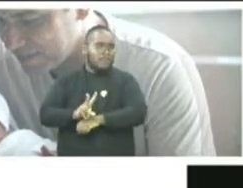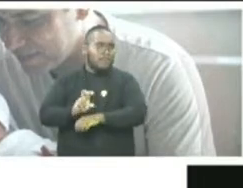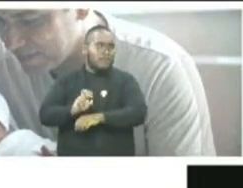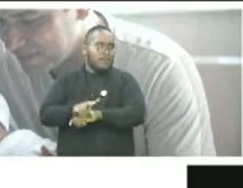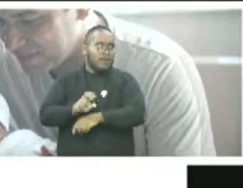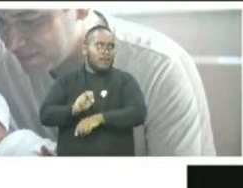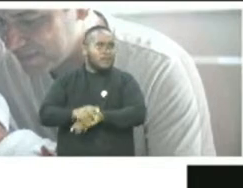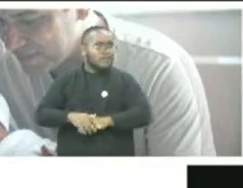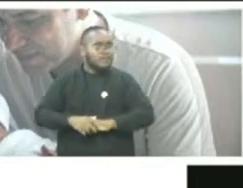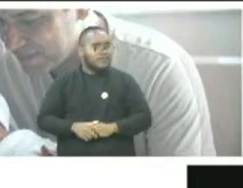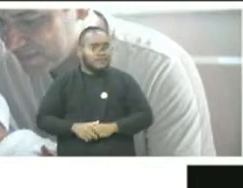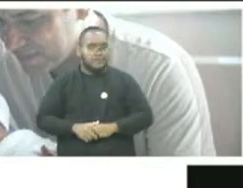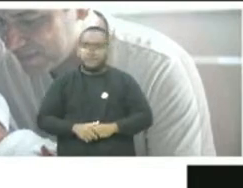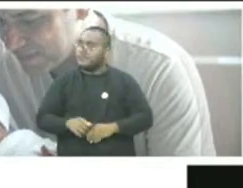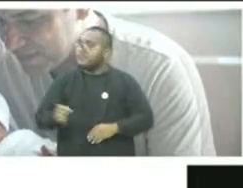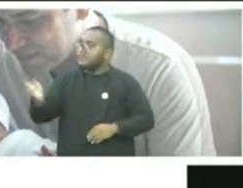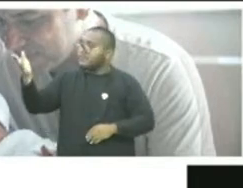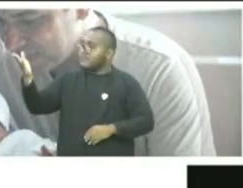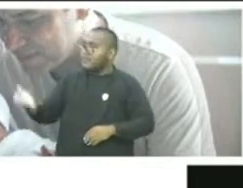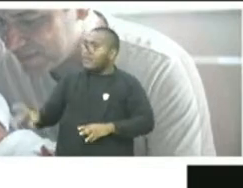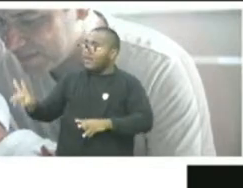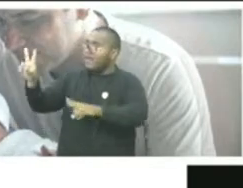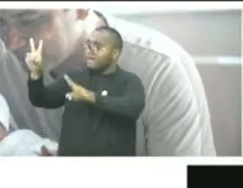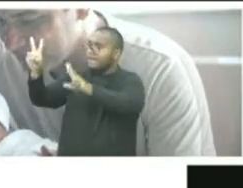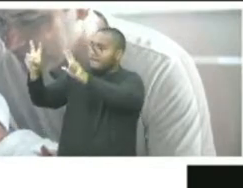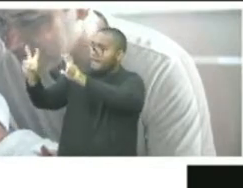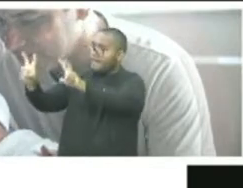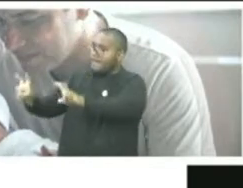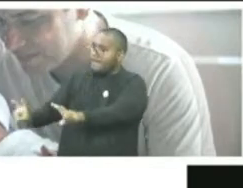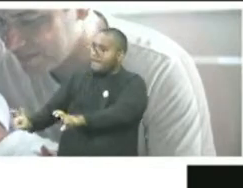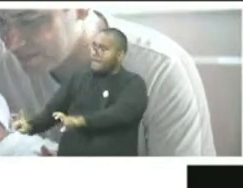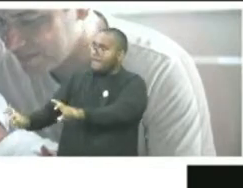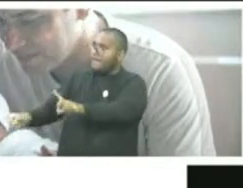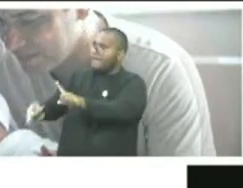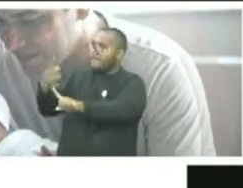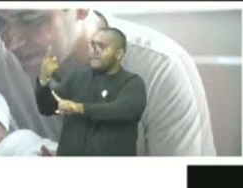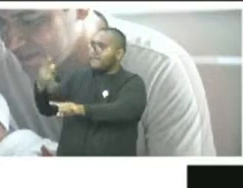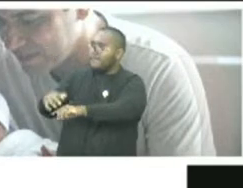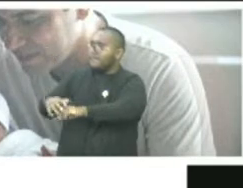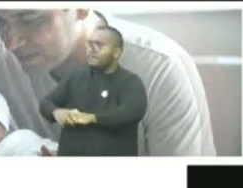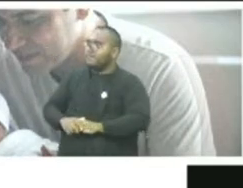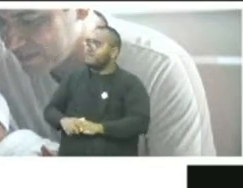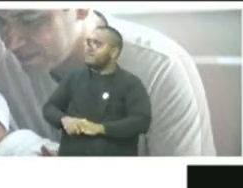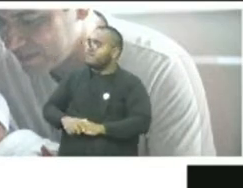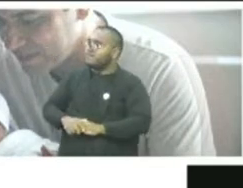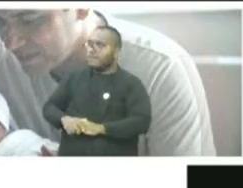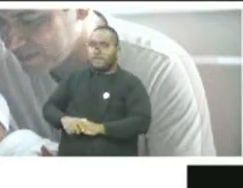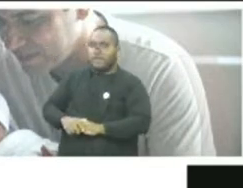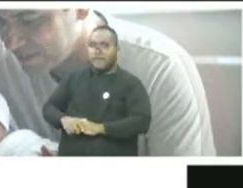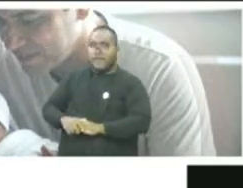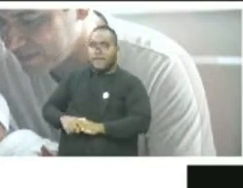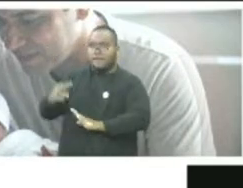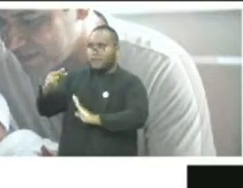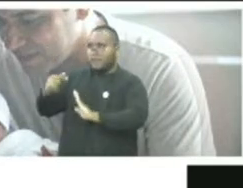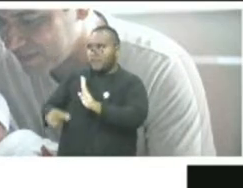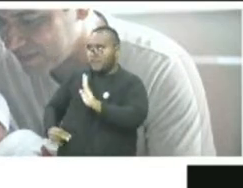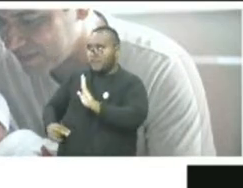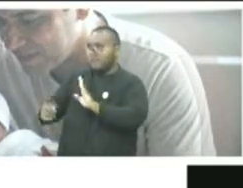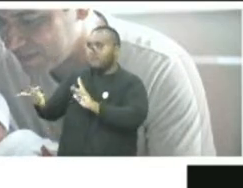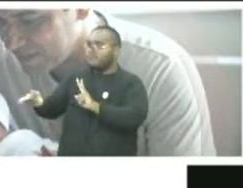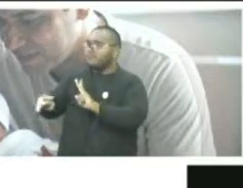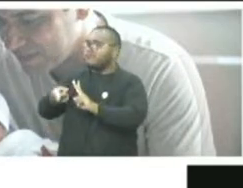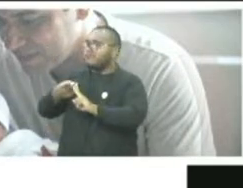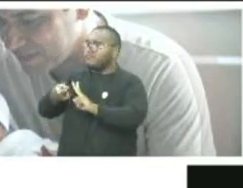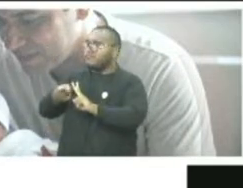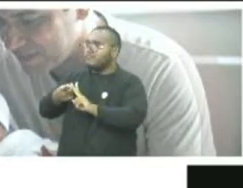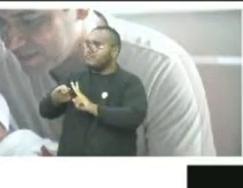temas. O primeiro vai falar de posição canguru imediata e separação zero, evidências, desafios, obstáculos e estratégias de implementação.